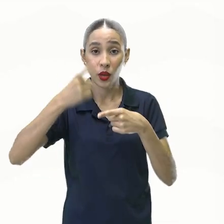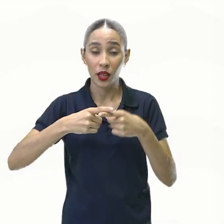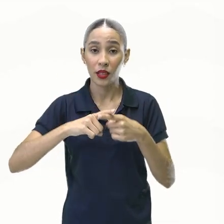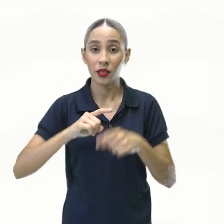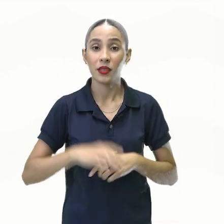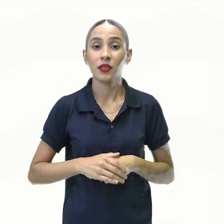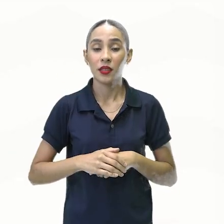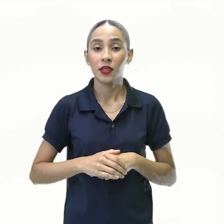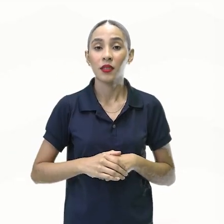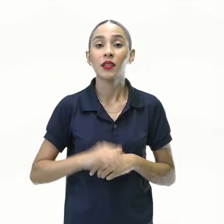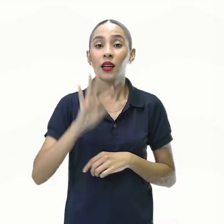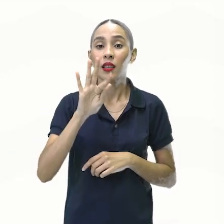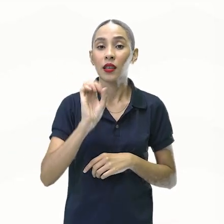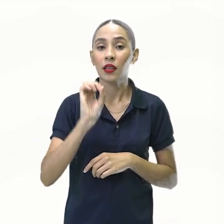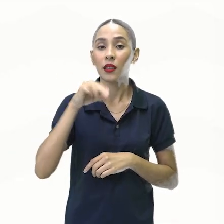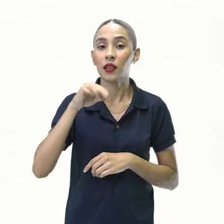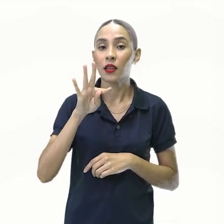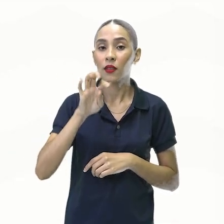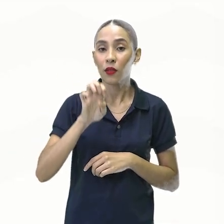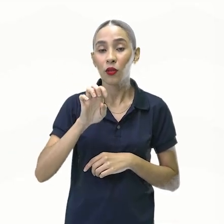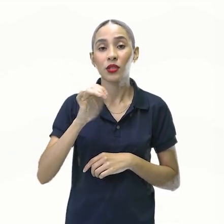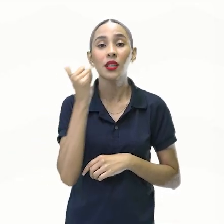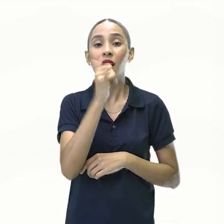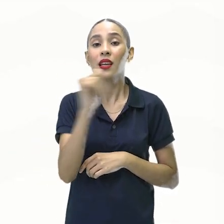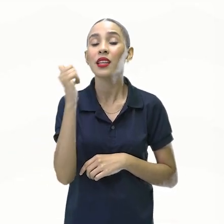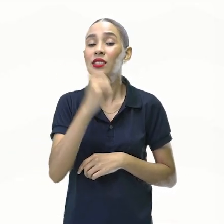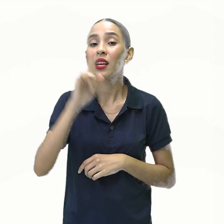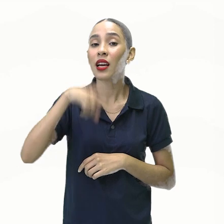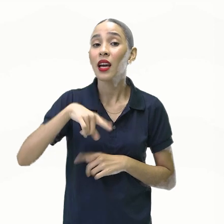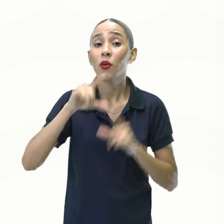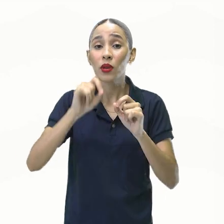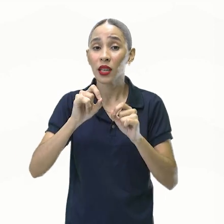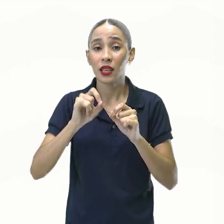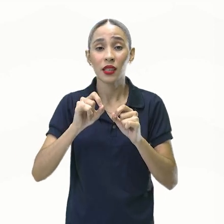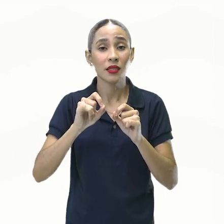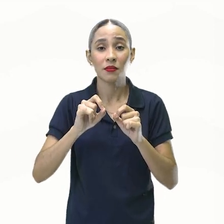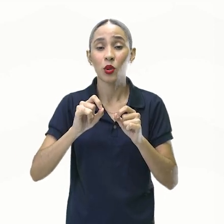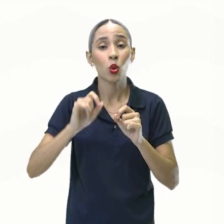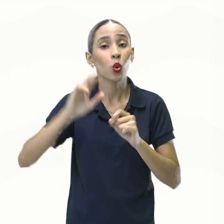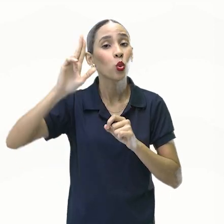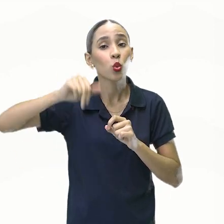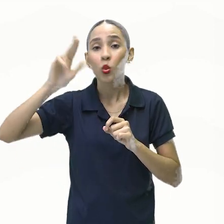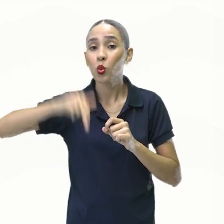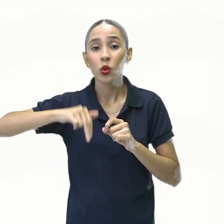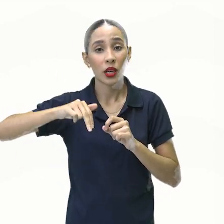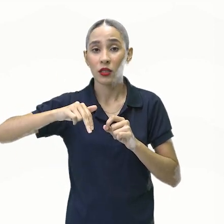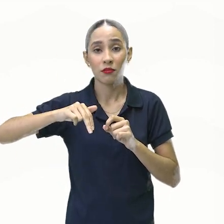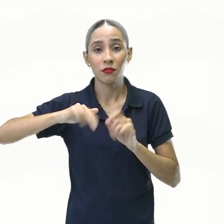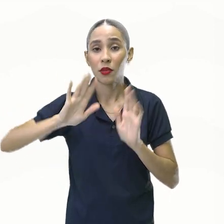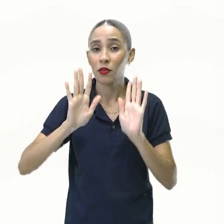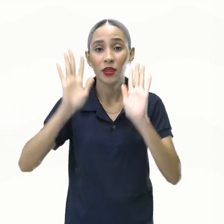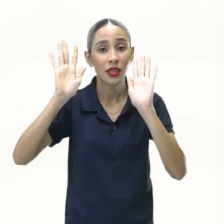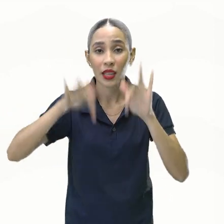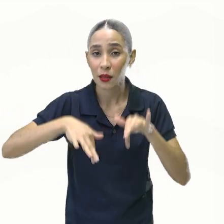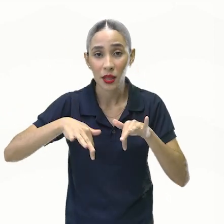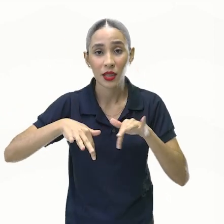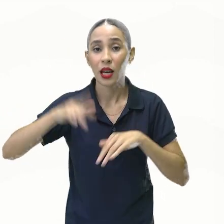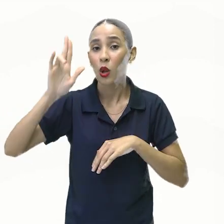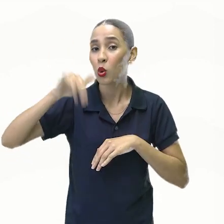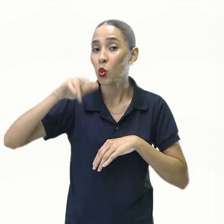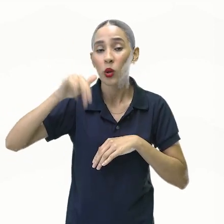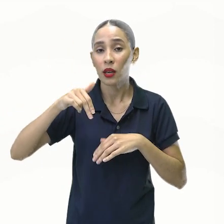a fonte dessa energia ela é praticamente infinita, né? A energia que vem do Sol, e o Sol ainda